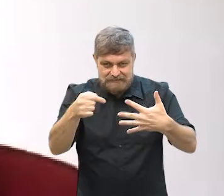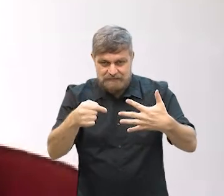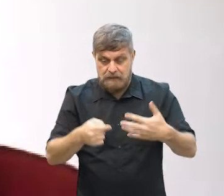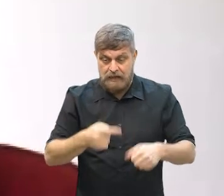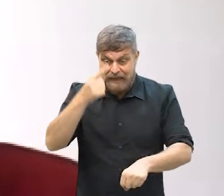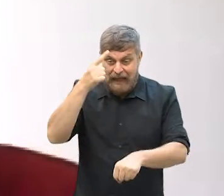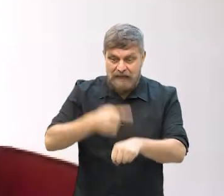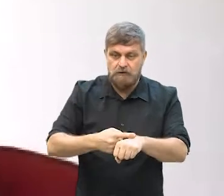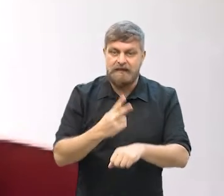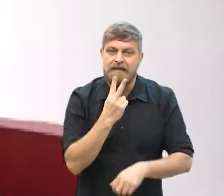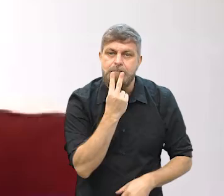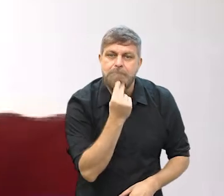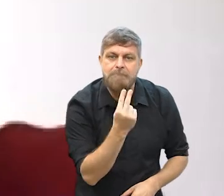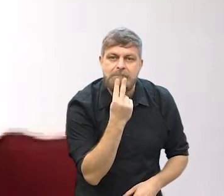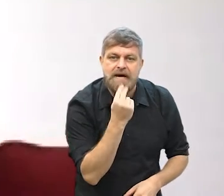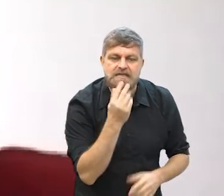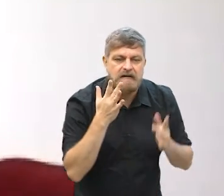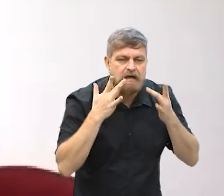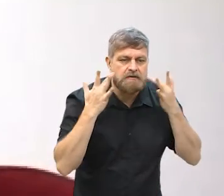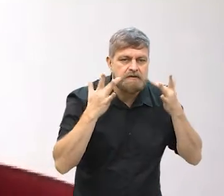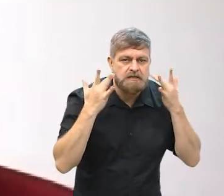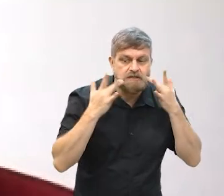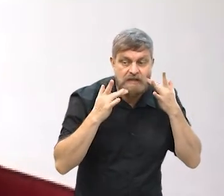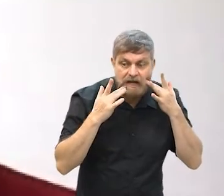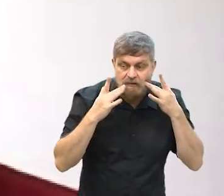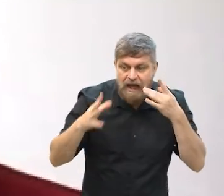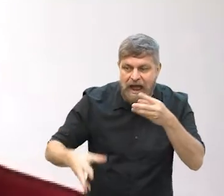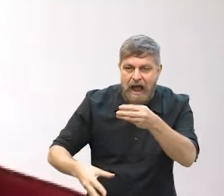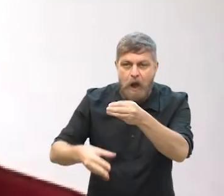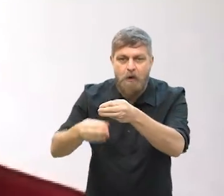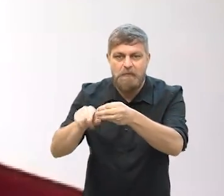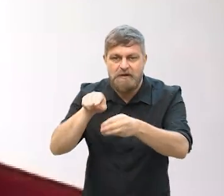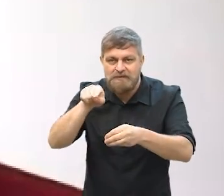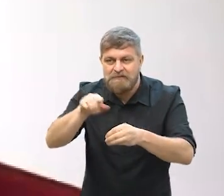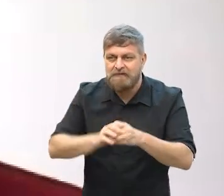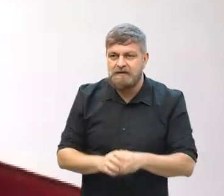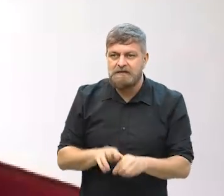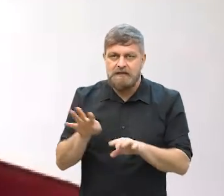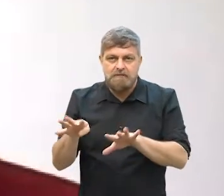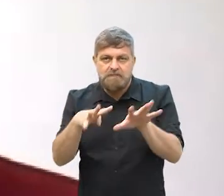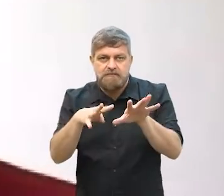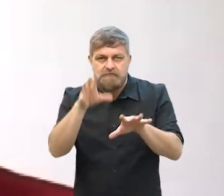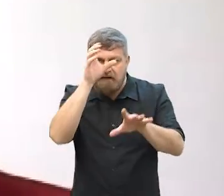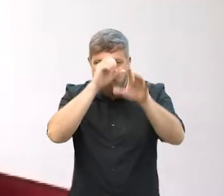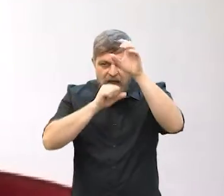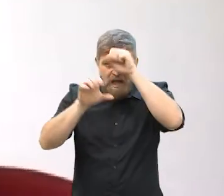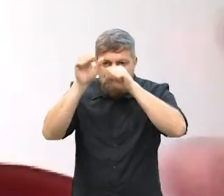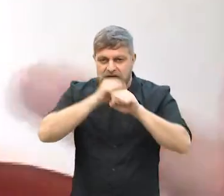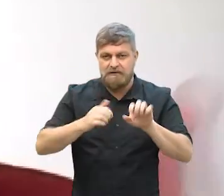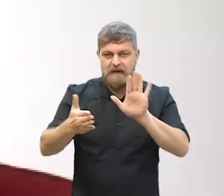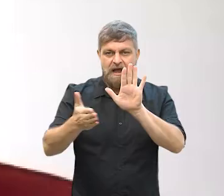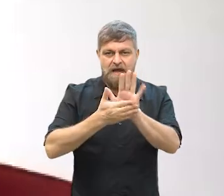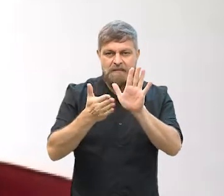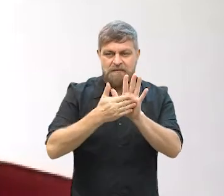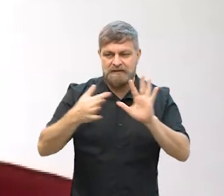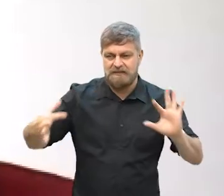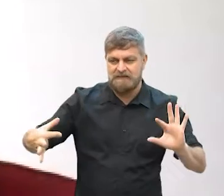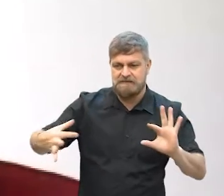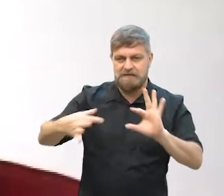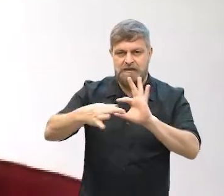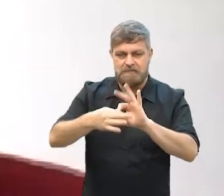de teatro, de certa forma, ajudou a complementar o que eles estavam vendo nessa outra disciplina. Foi meio que uma proposta até